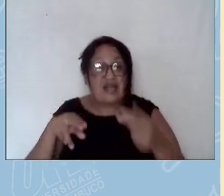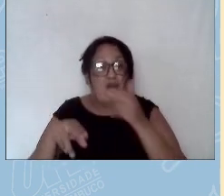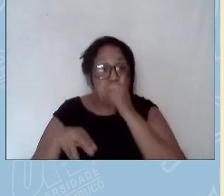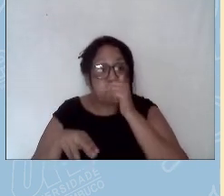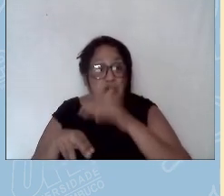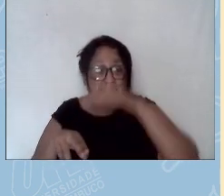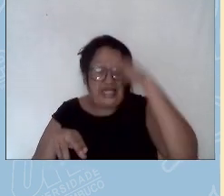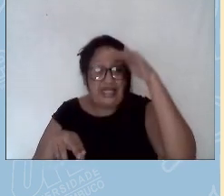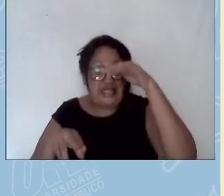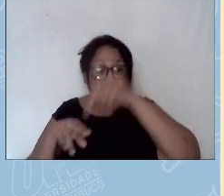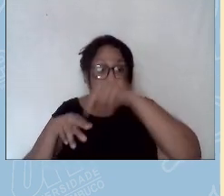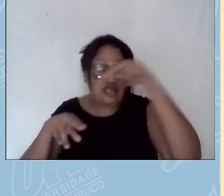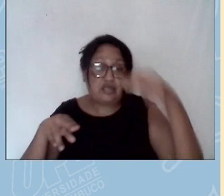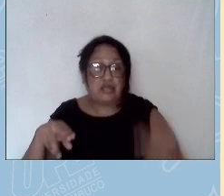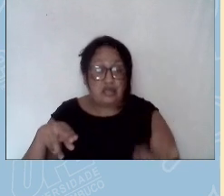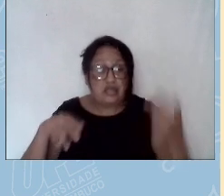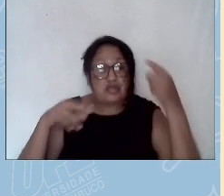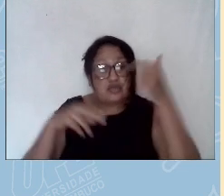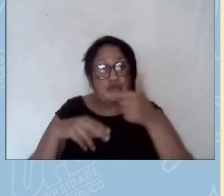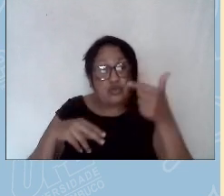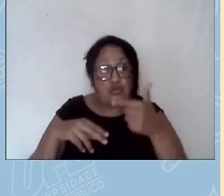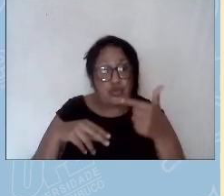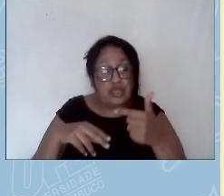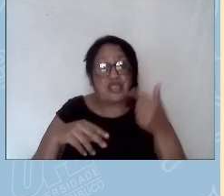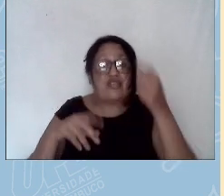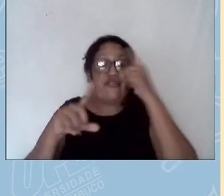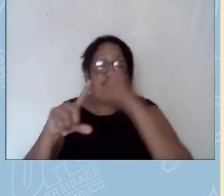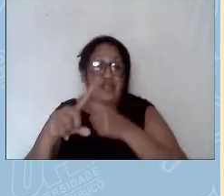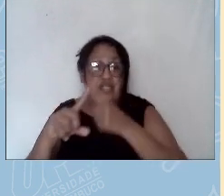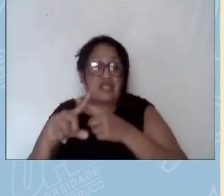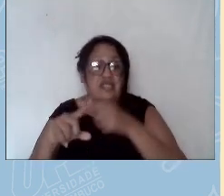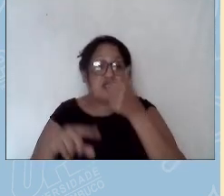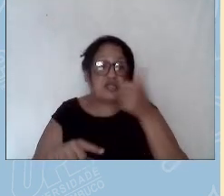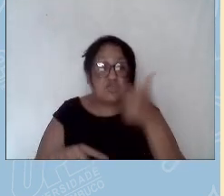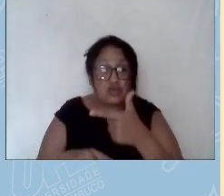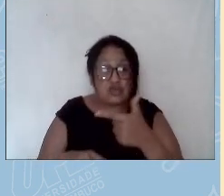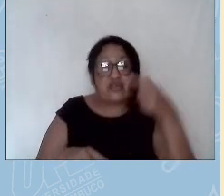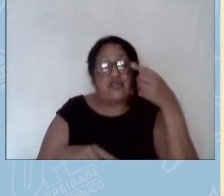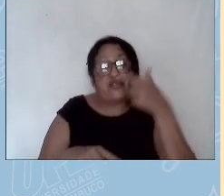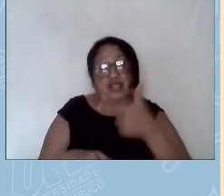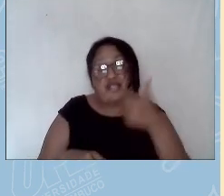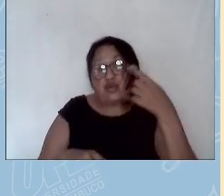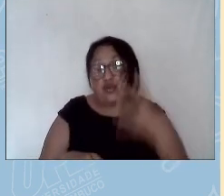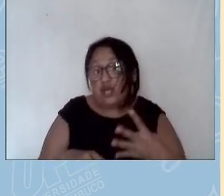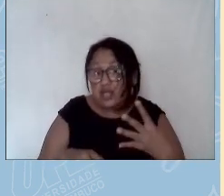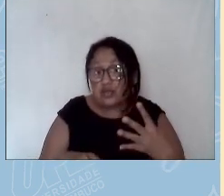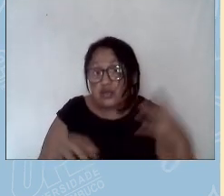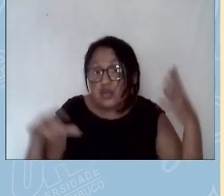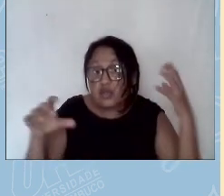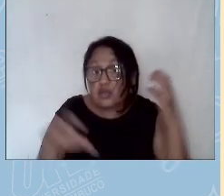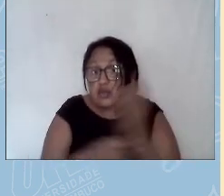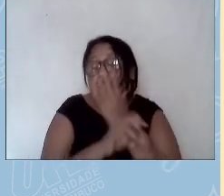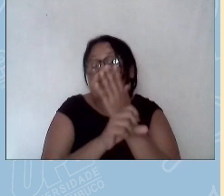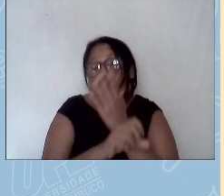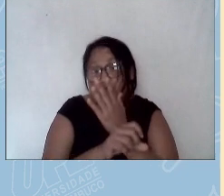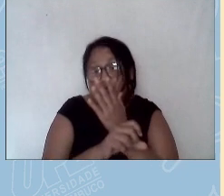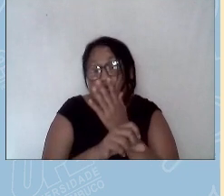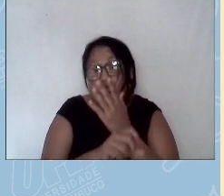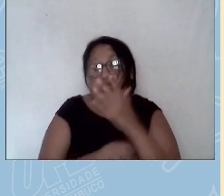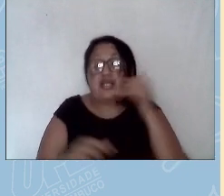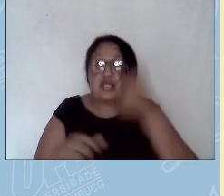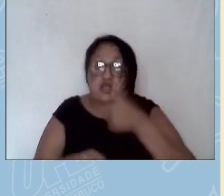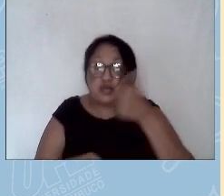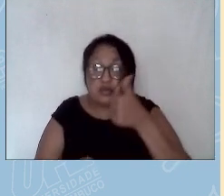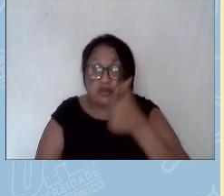ou seja duas vezes doze vinte e quatro litros preenchidos nas primeiras duas horas